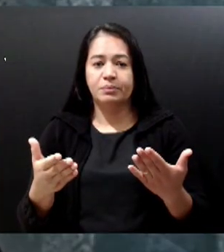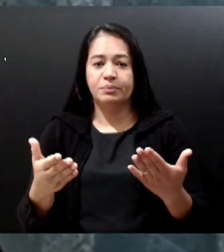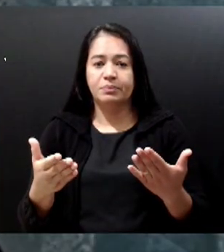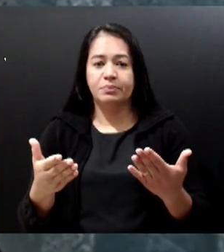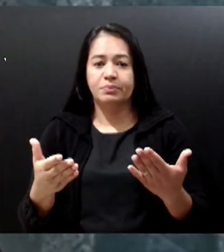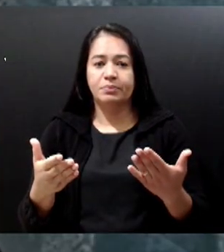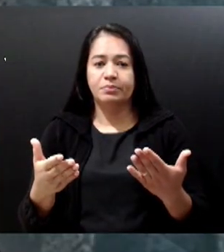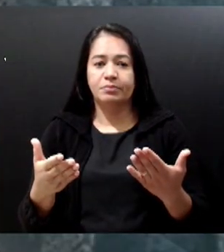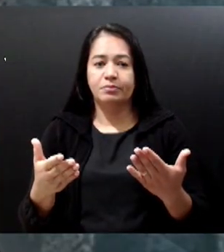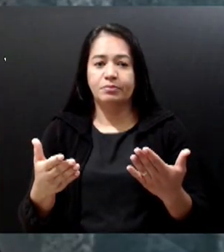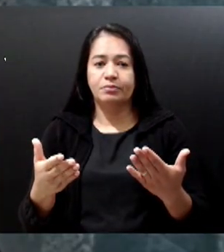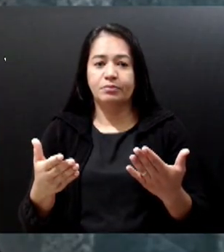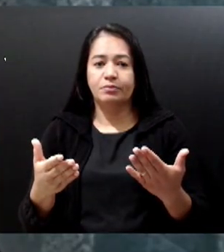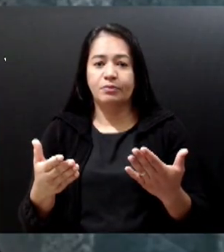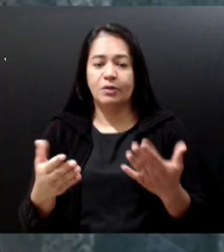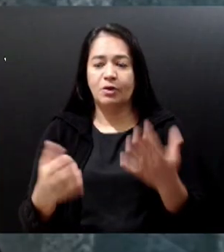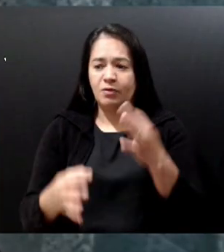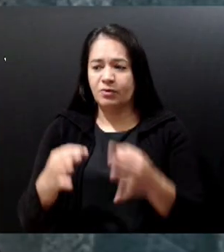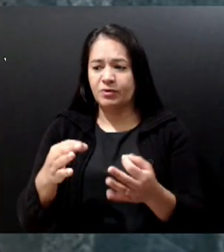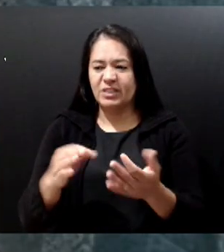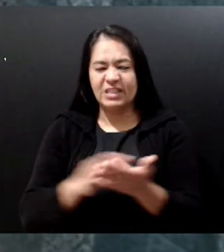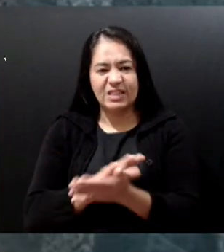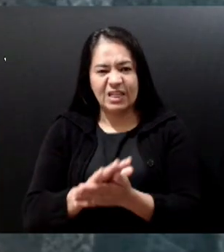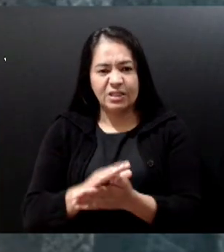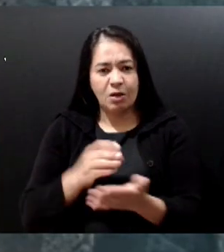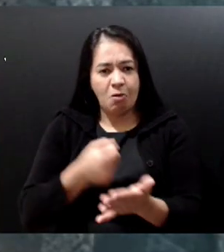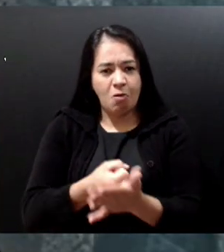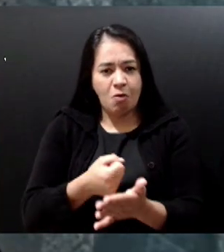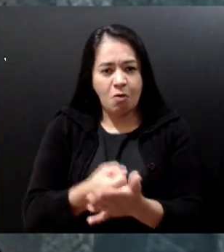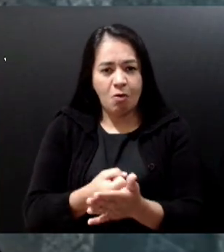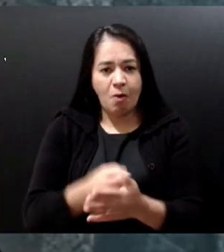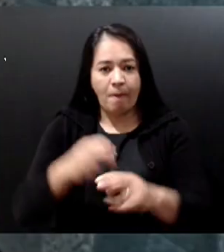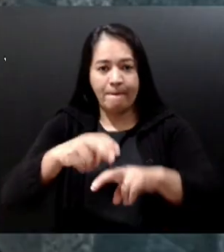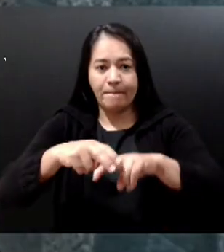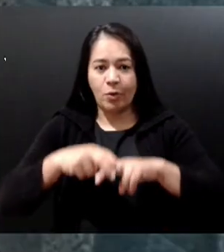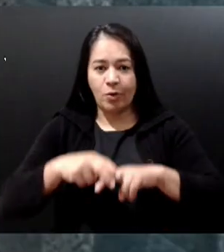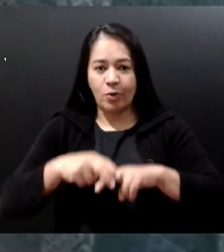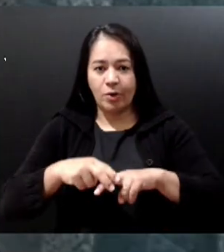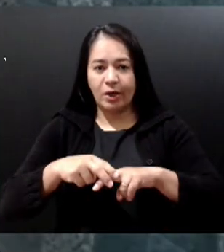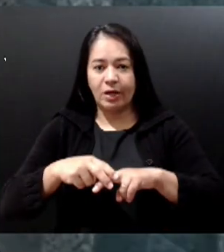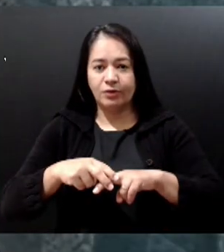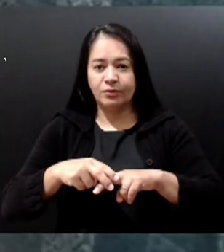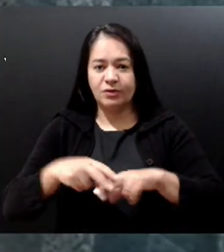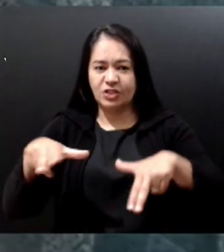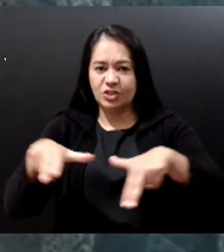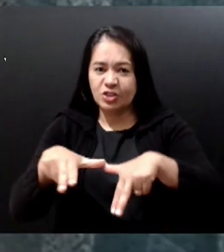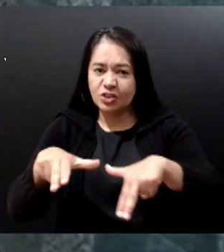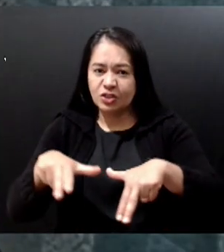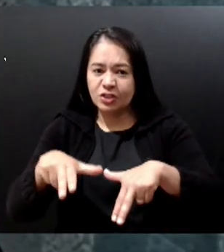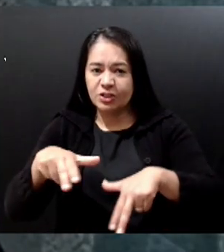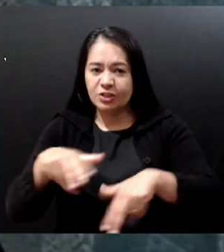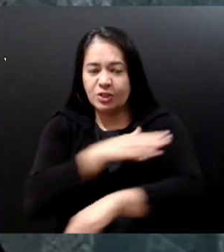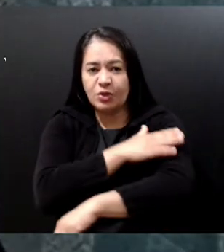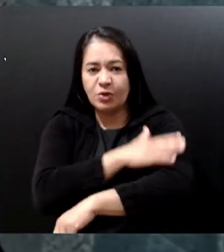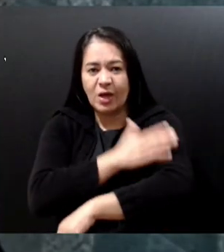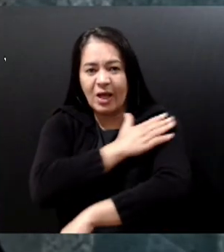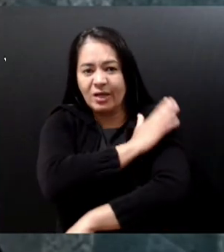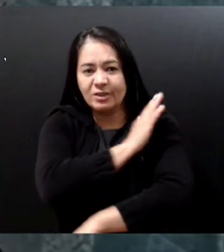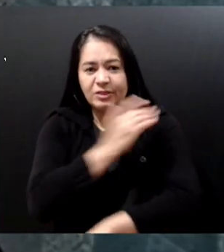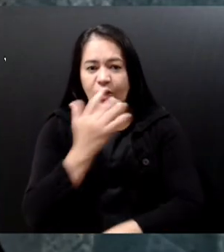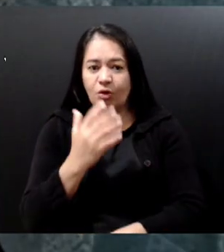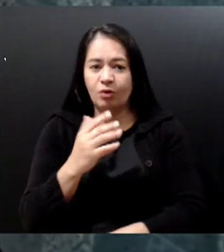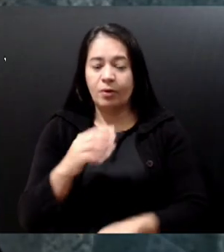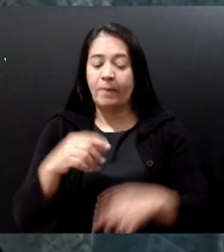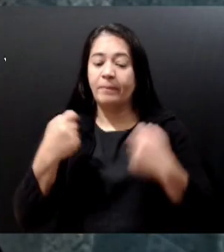injustiçado ou penalizado por sexo, raça ou cor, que é o princípio da igualdade, da liberdade. Então,